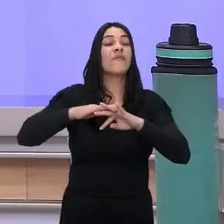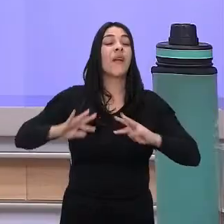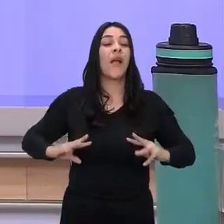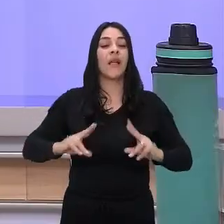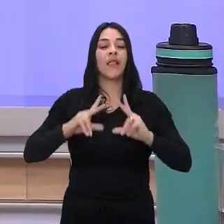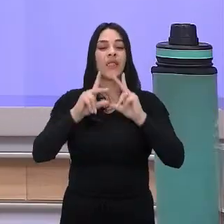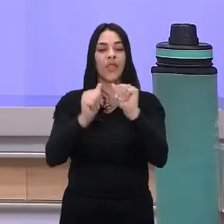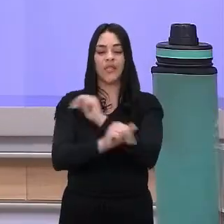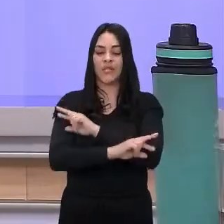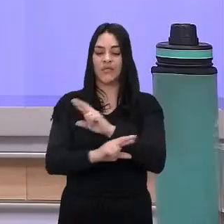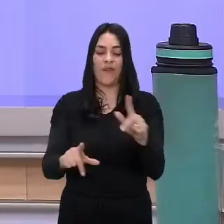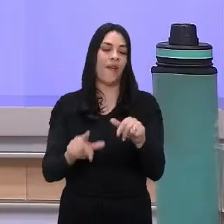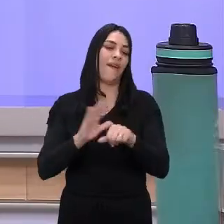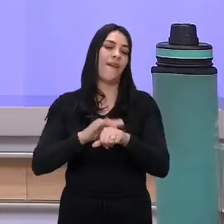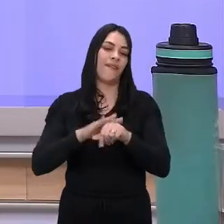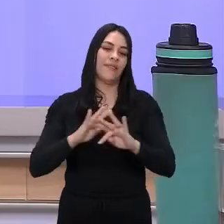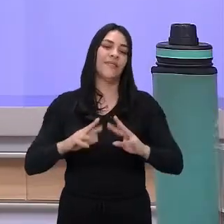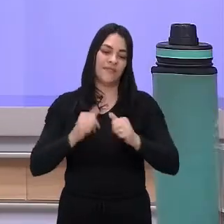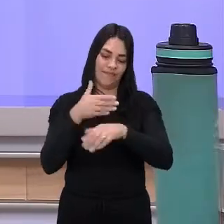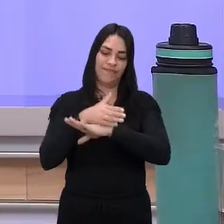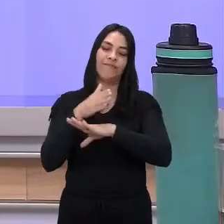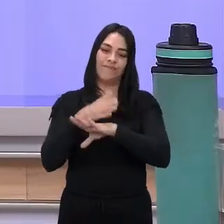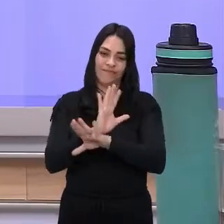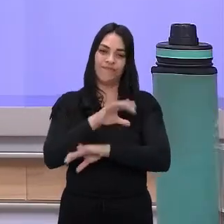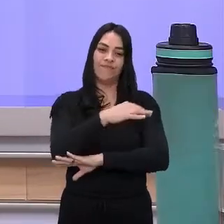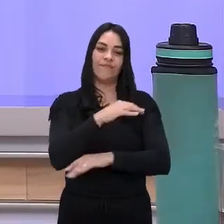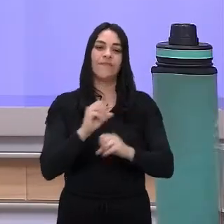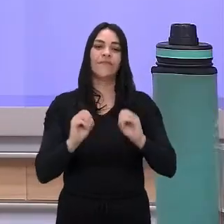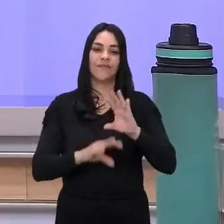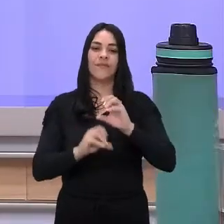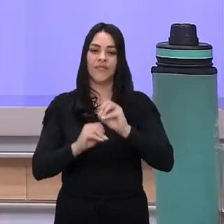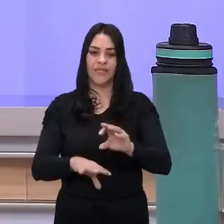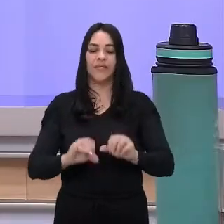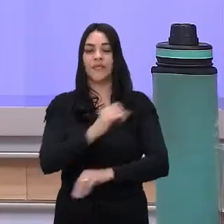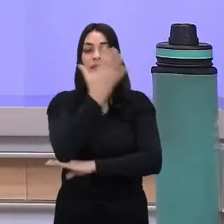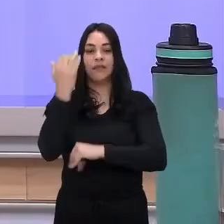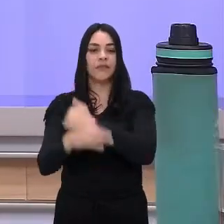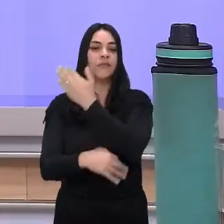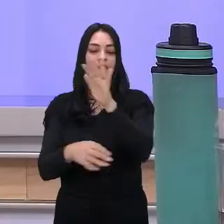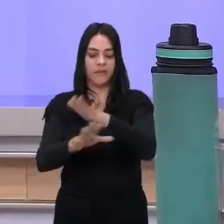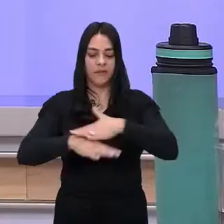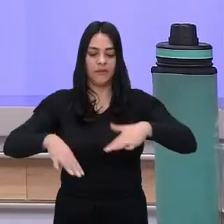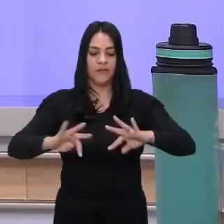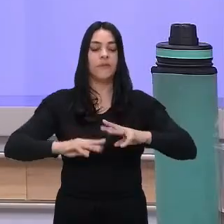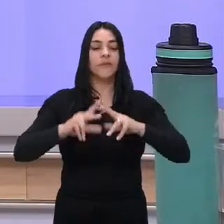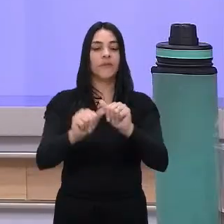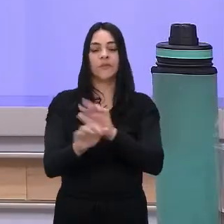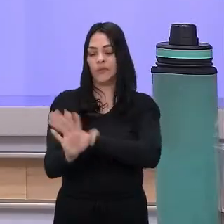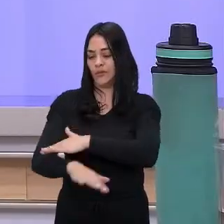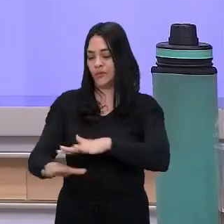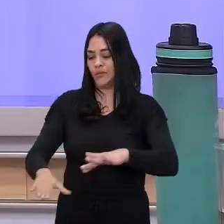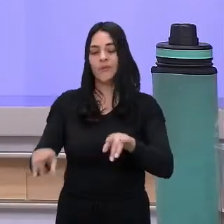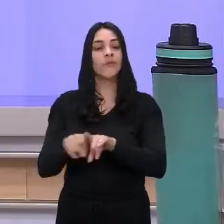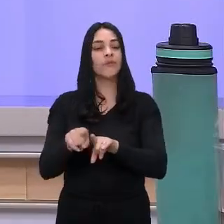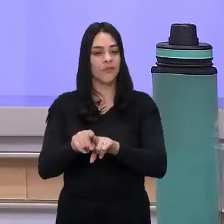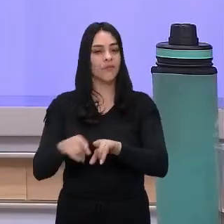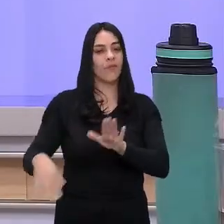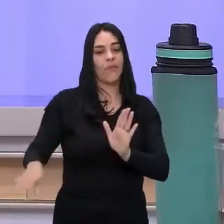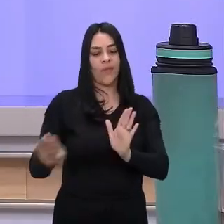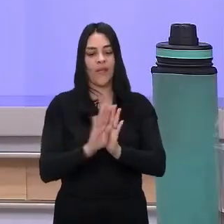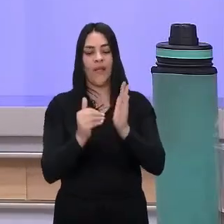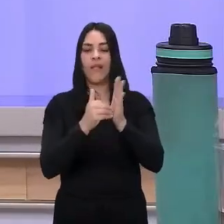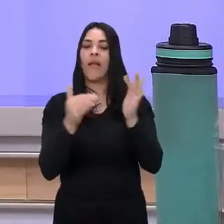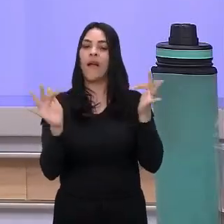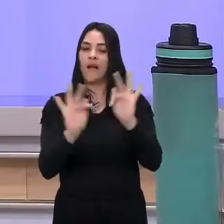diferença e que aí vai participar dessa educação ambiental, que vai ser passada para outras crianças, vai chegar à família, como